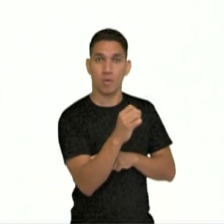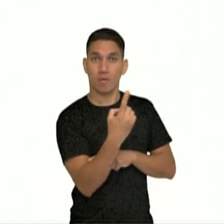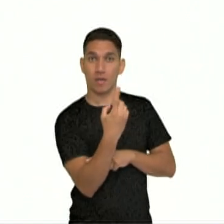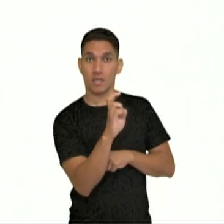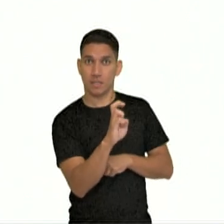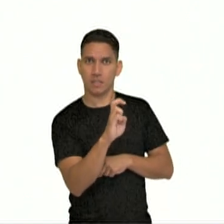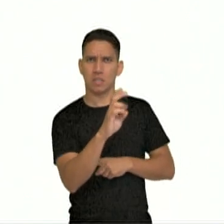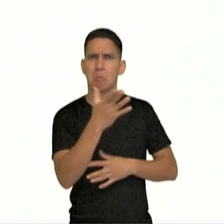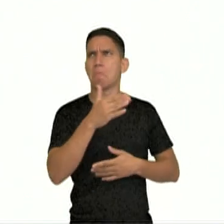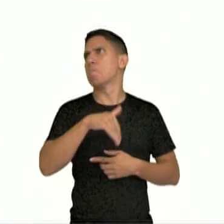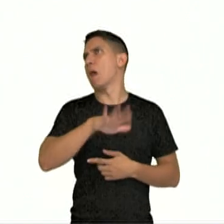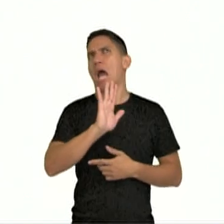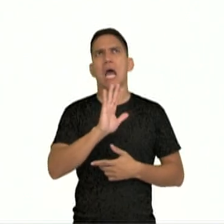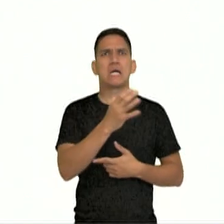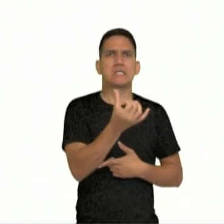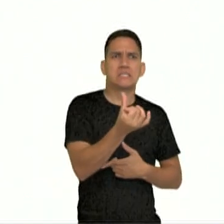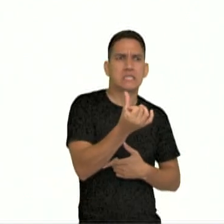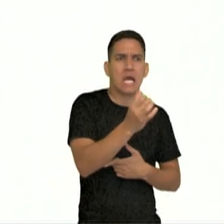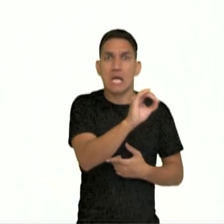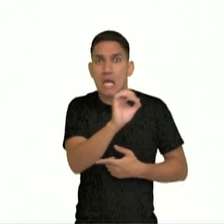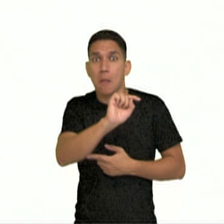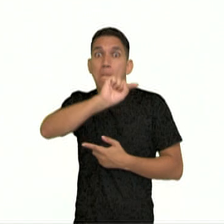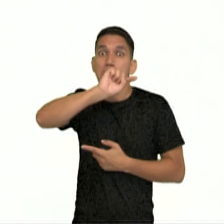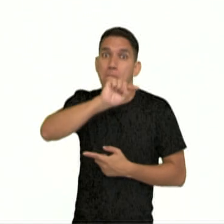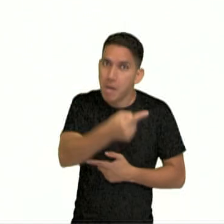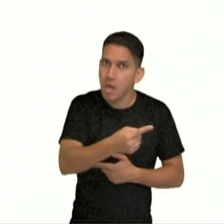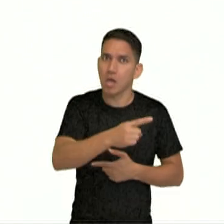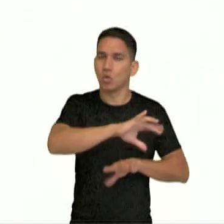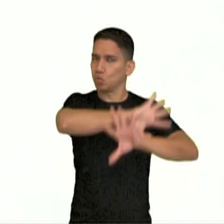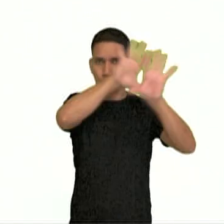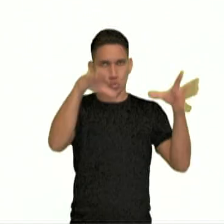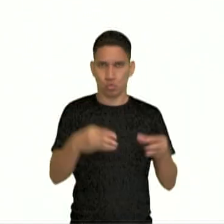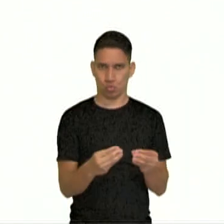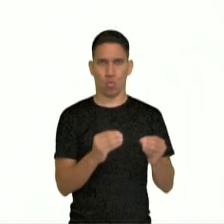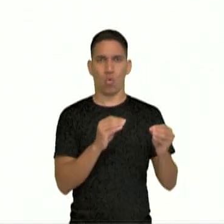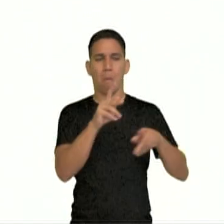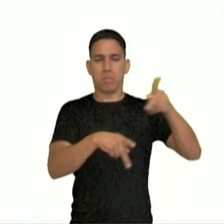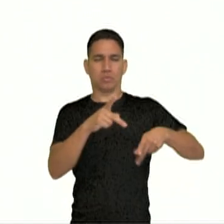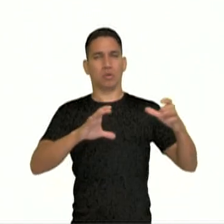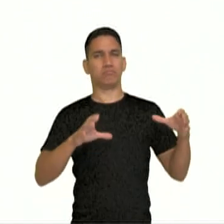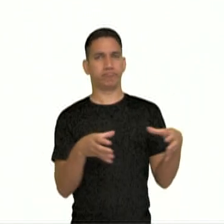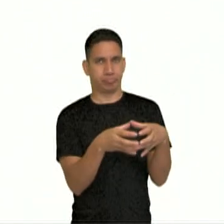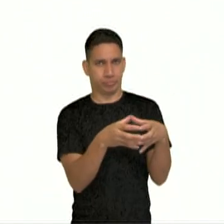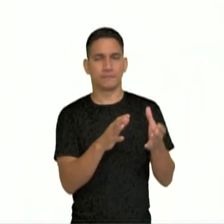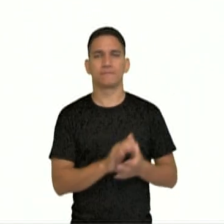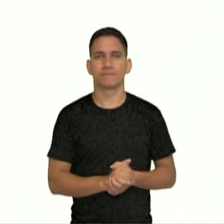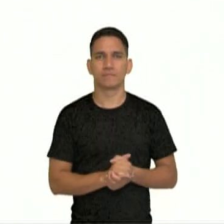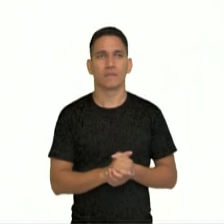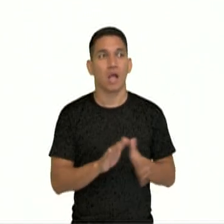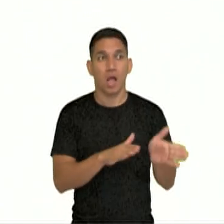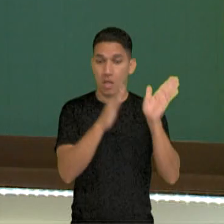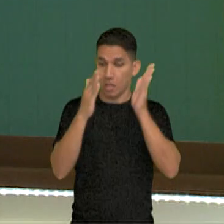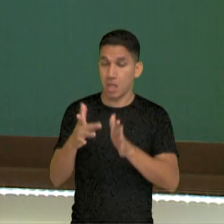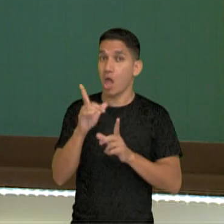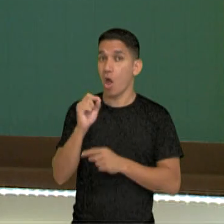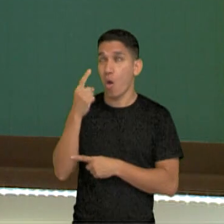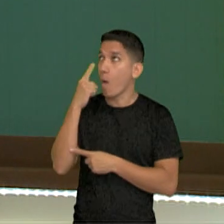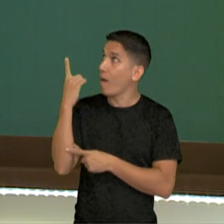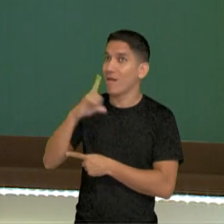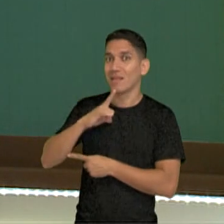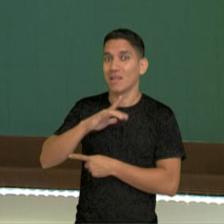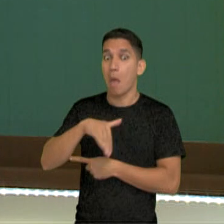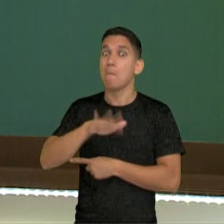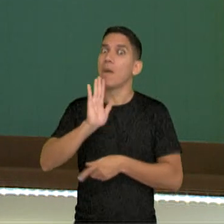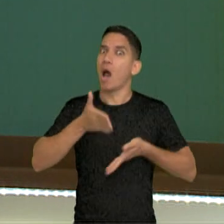lá um pouquinho mais de 600 mil, né? No total ali da população. Depois, observem que a gente vai ter um aumento